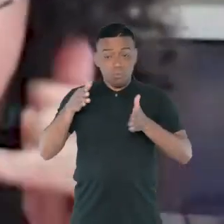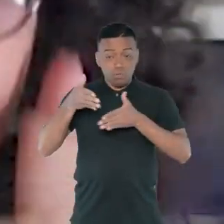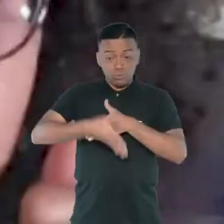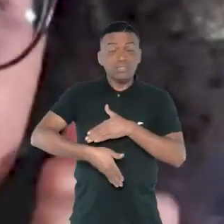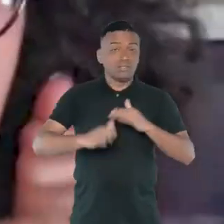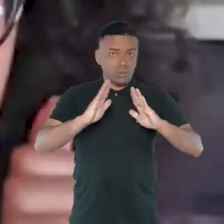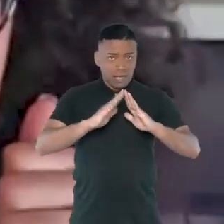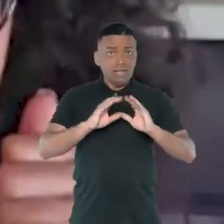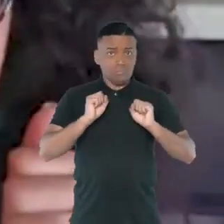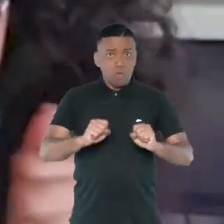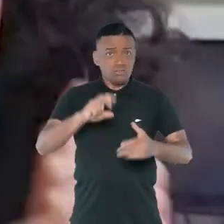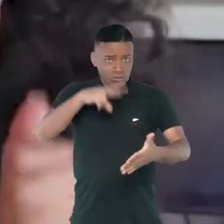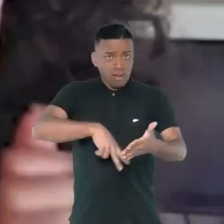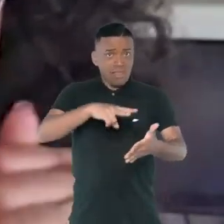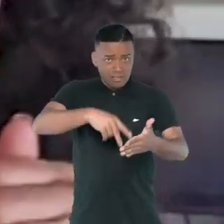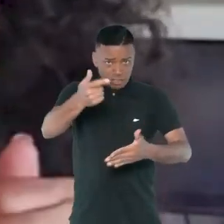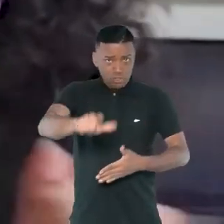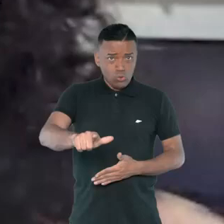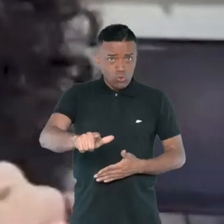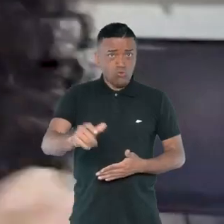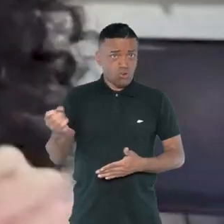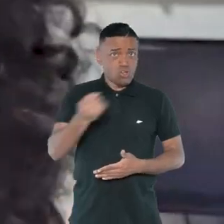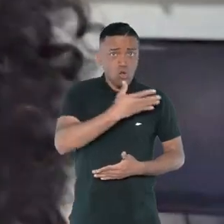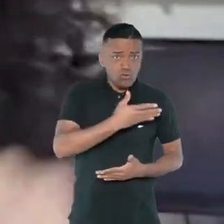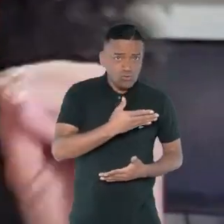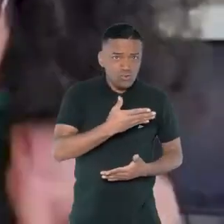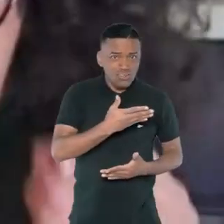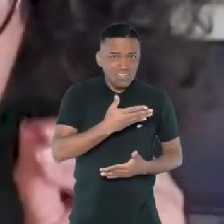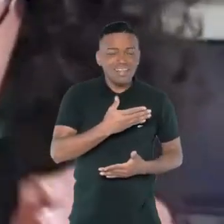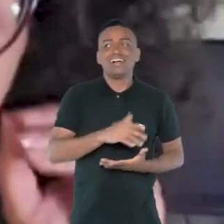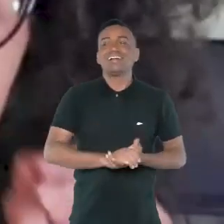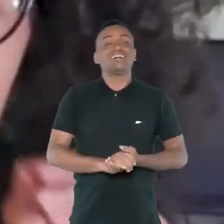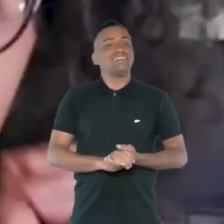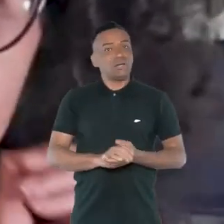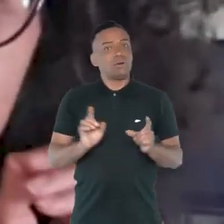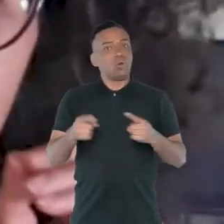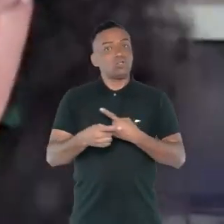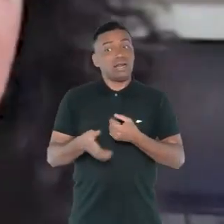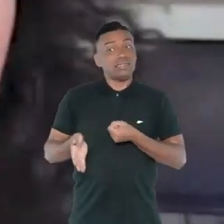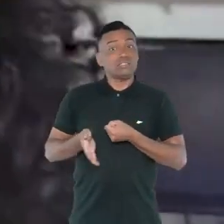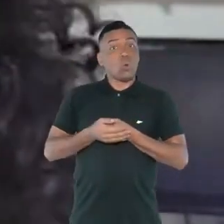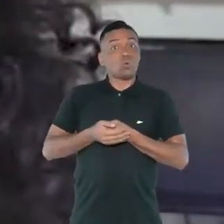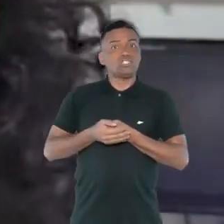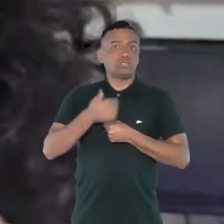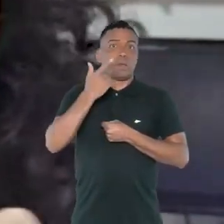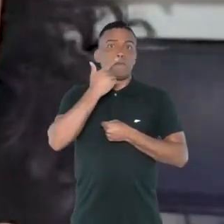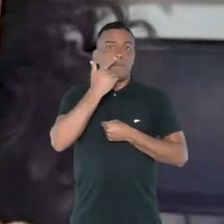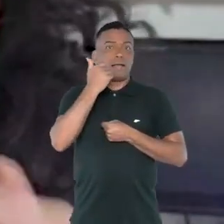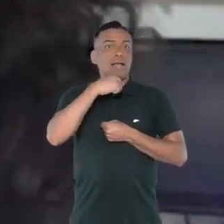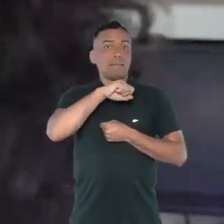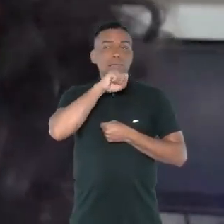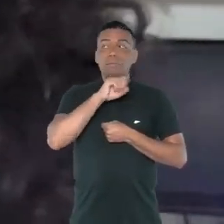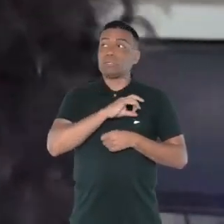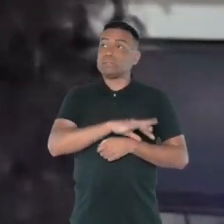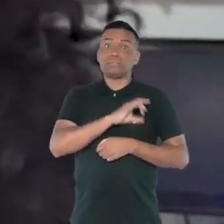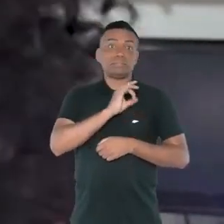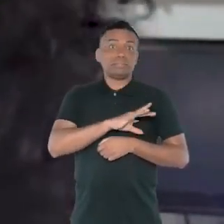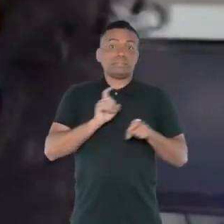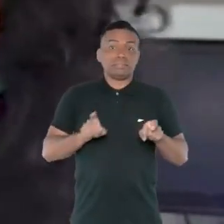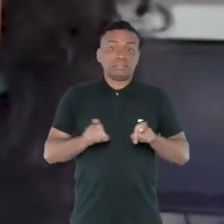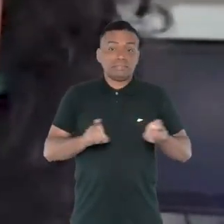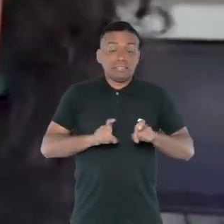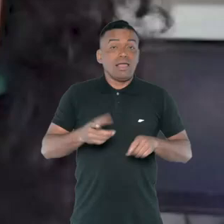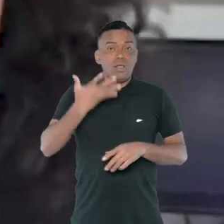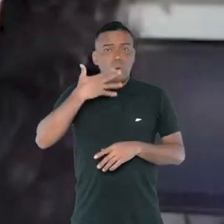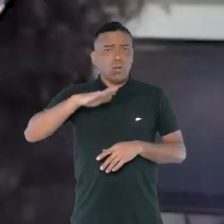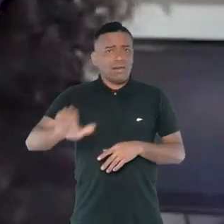e me ligava. E aí, já foi mais um capítulo? Posso ir na sua casa? A gente morava perto. Posso ir aí pra gente ler mais um capítulo? E pelo contrário, eu escondia dos